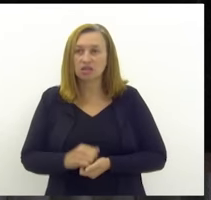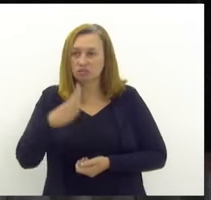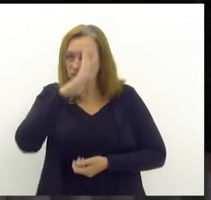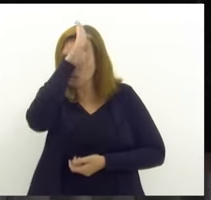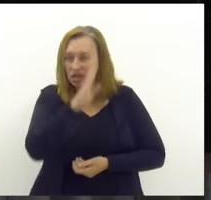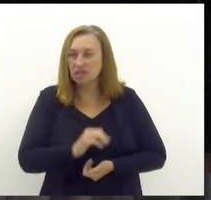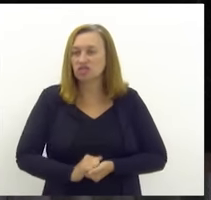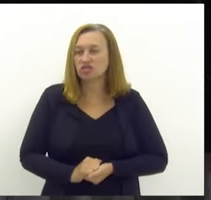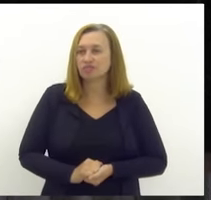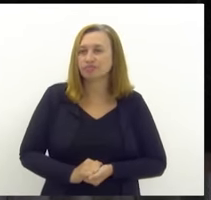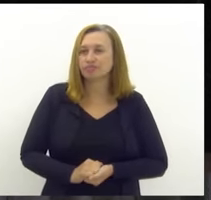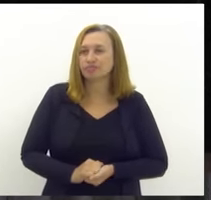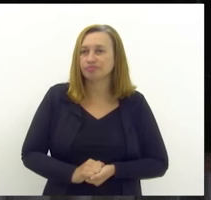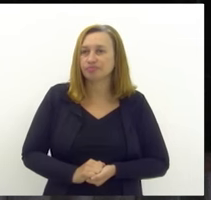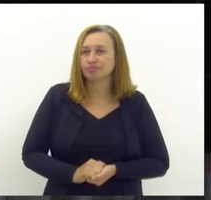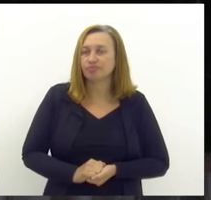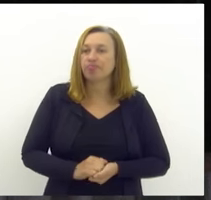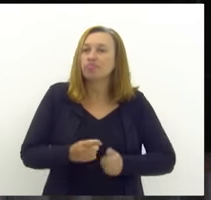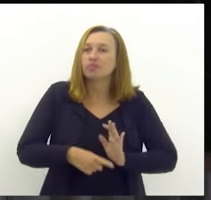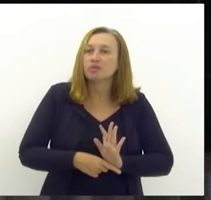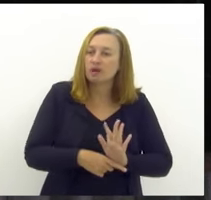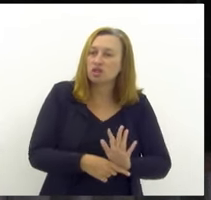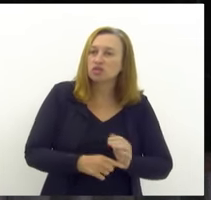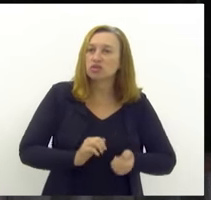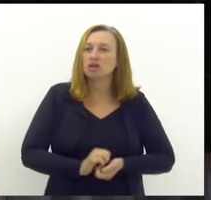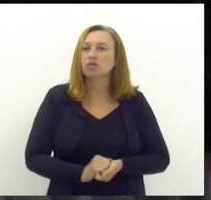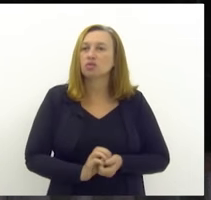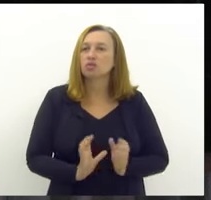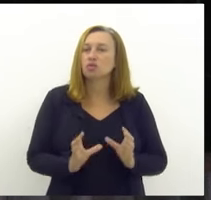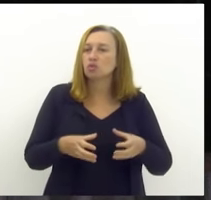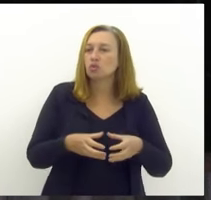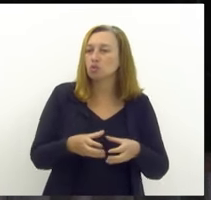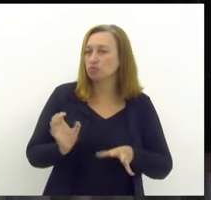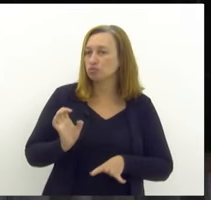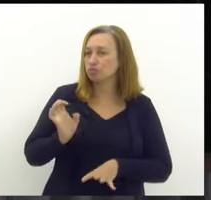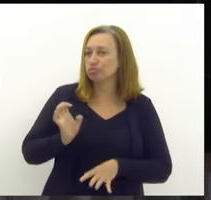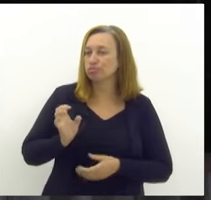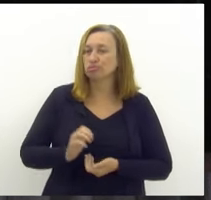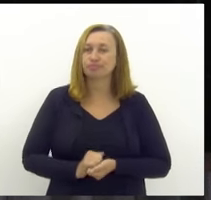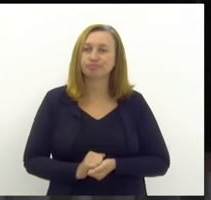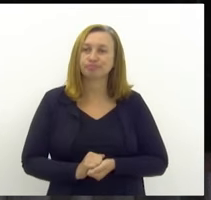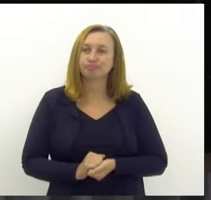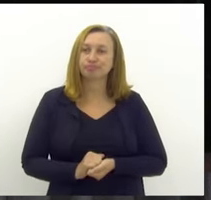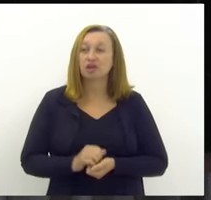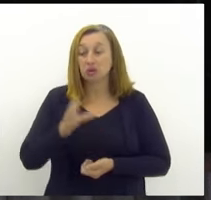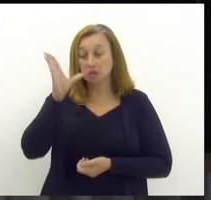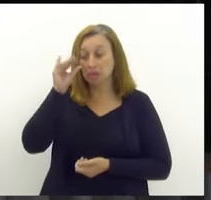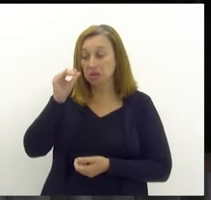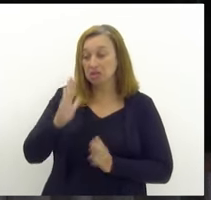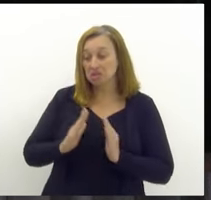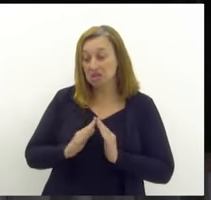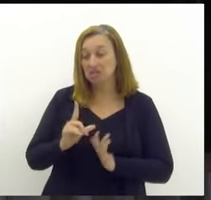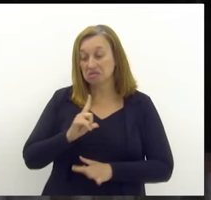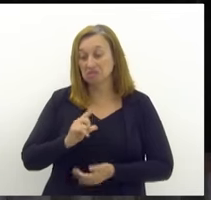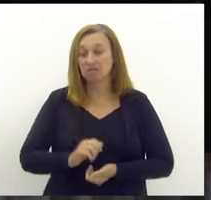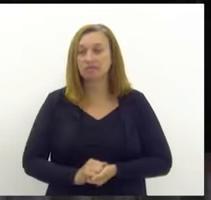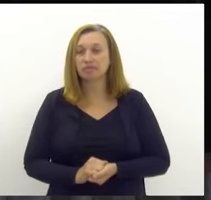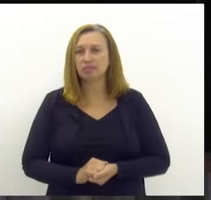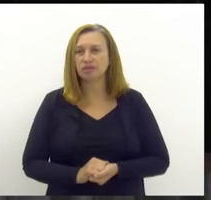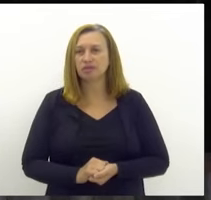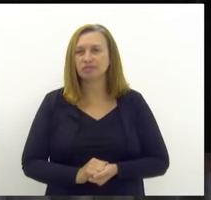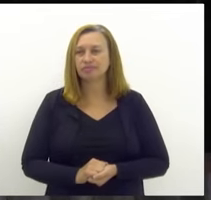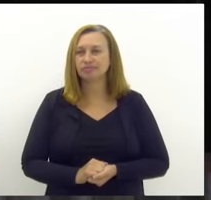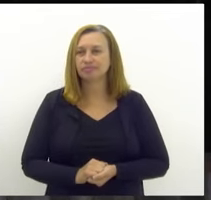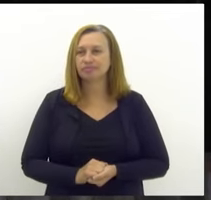bolsonarista para atender uma classe uma classe Burg que tem interesse aqui nessa casa das isenções